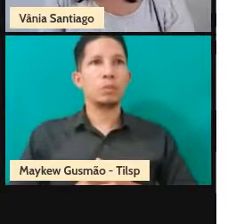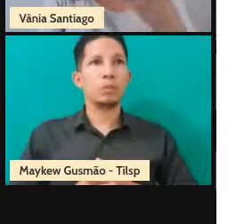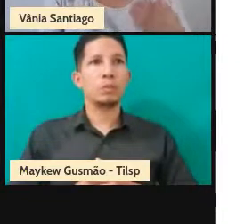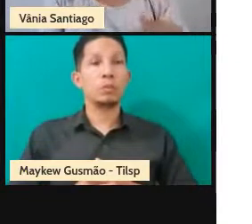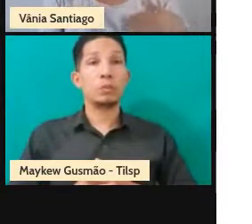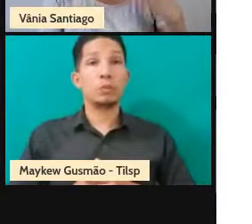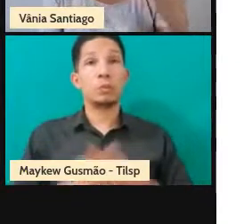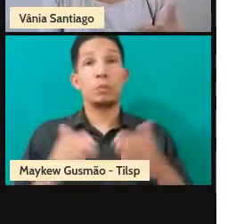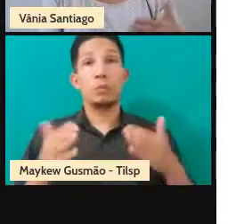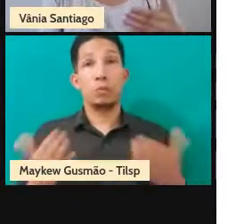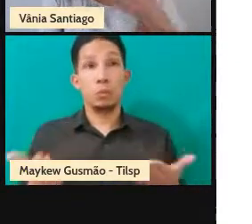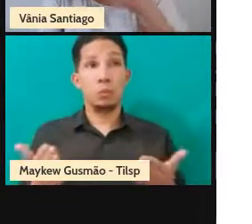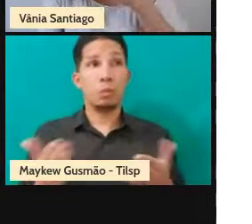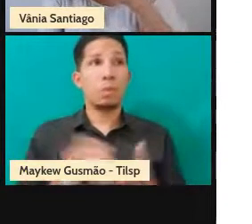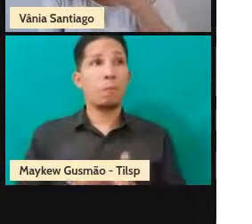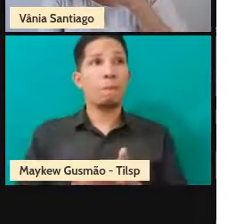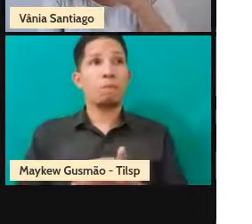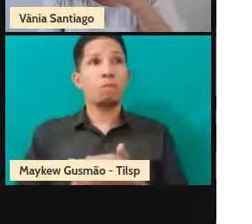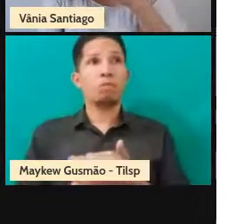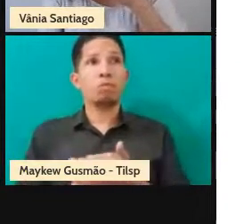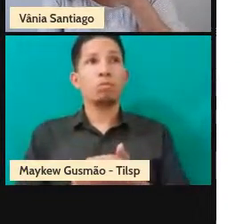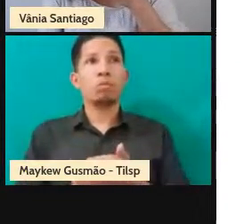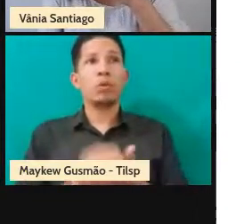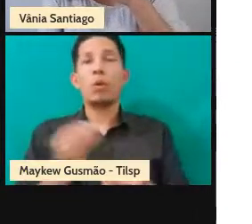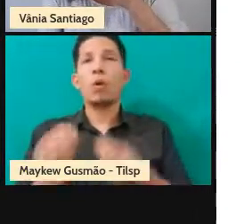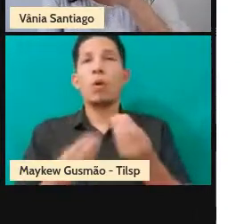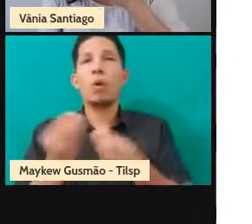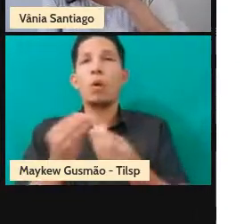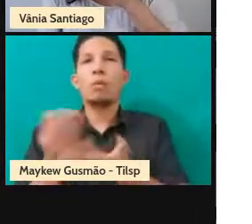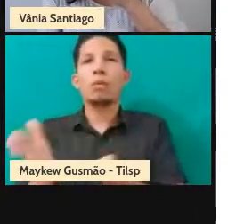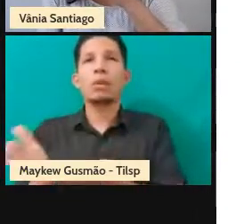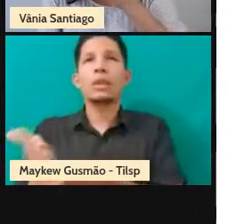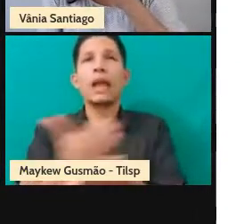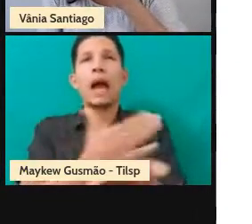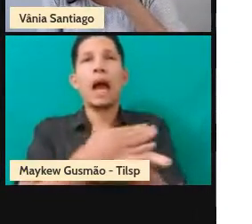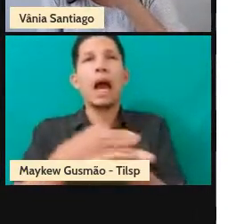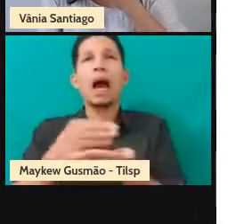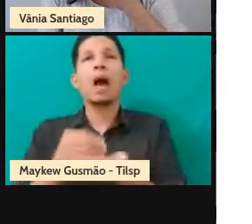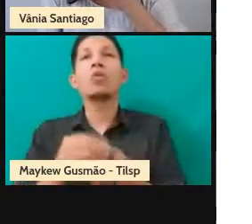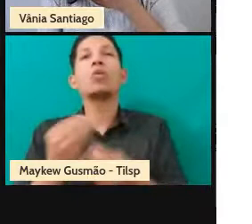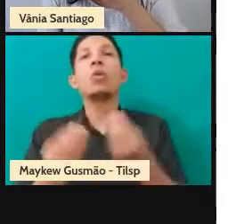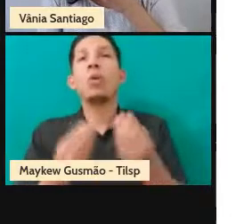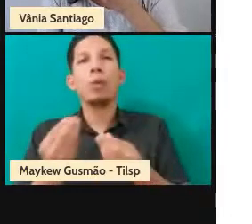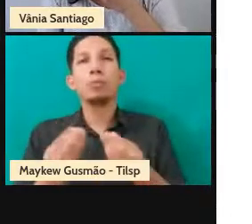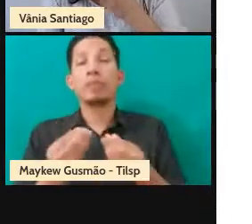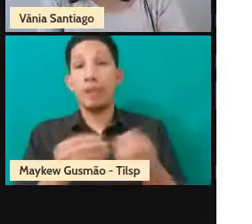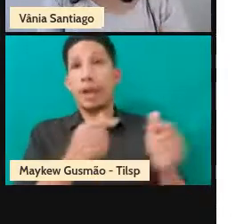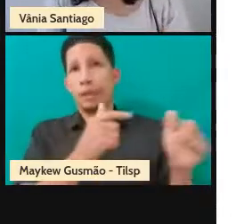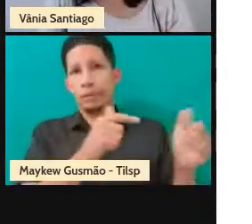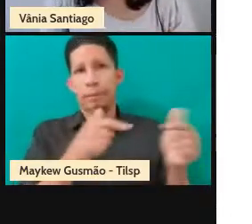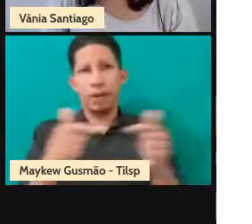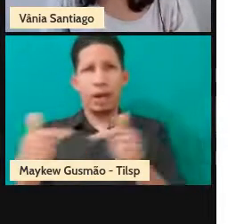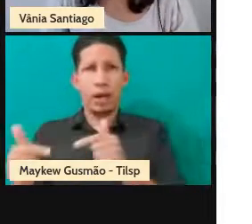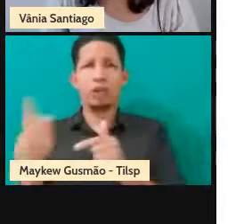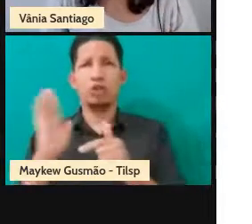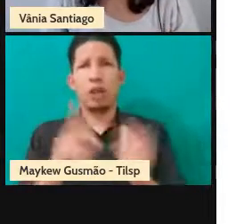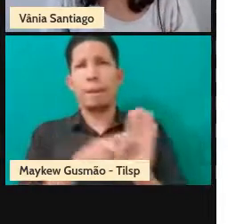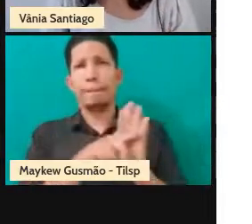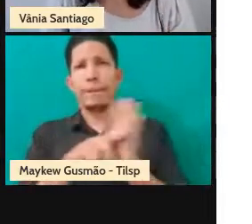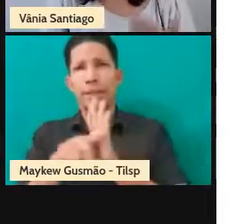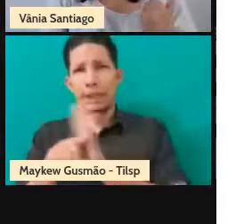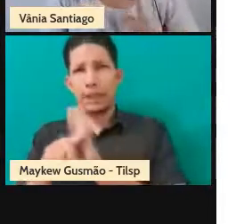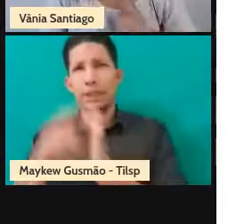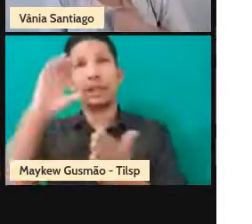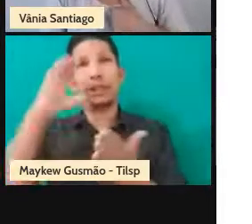Então, a fonte de dados para essa sequência desse mapeamento foram os trabalhos levantados, né, as dissertações e teses que